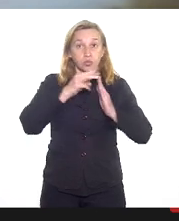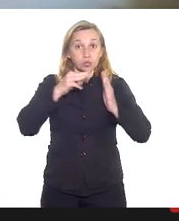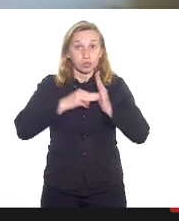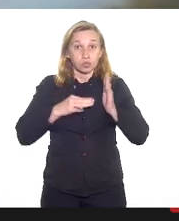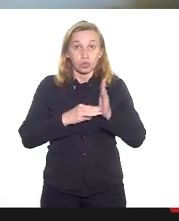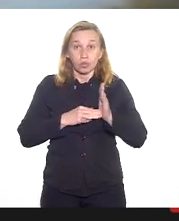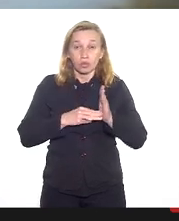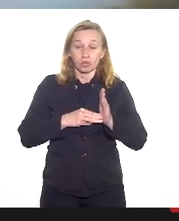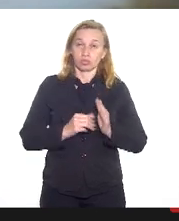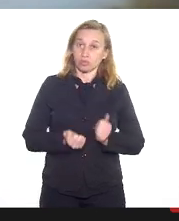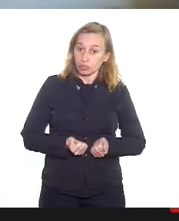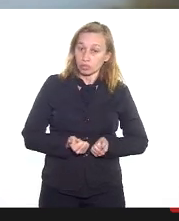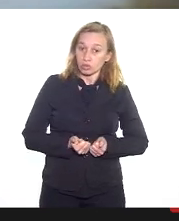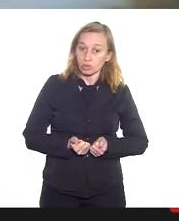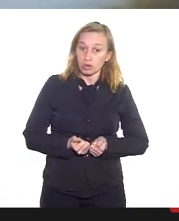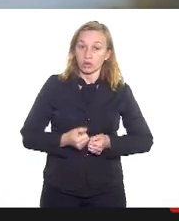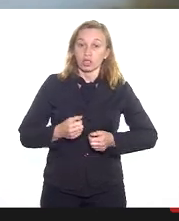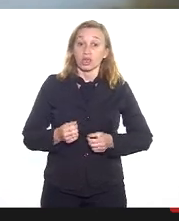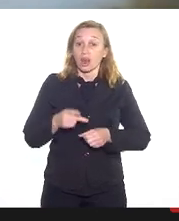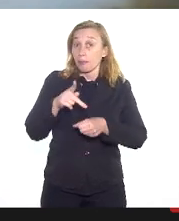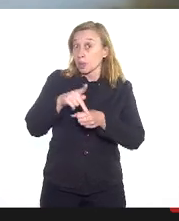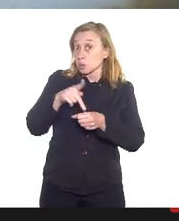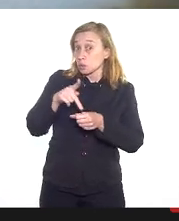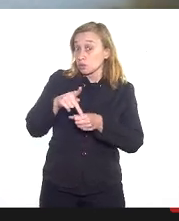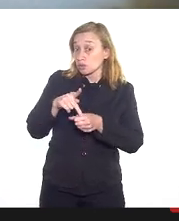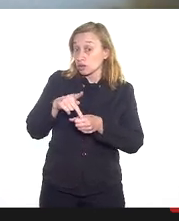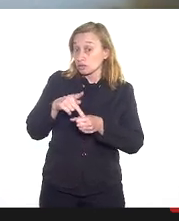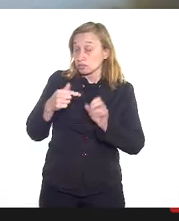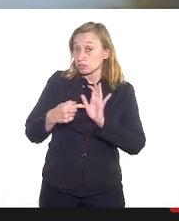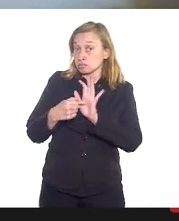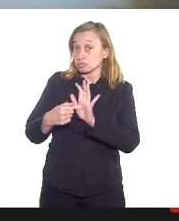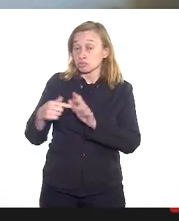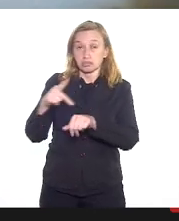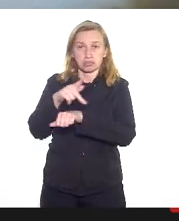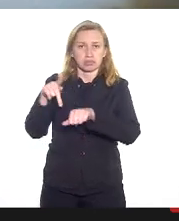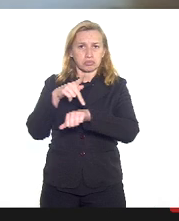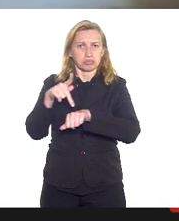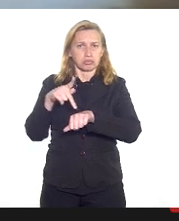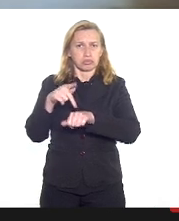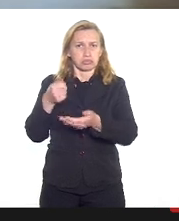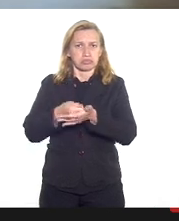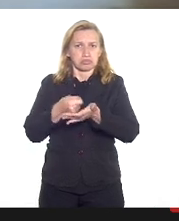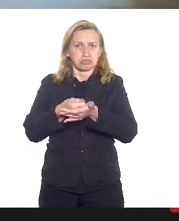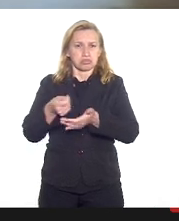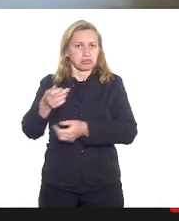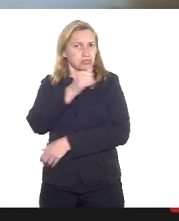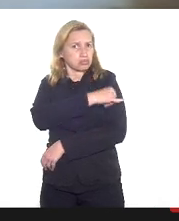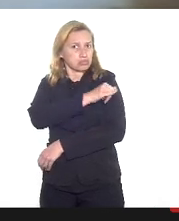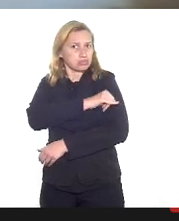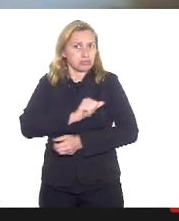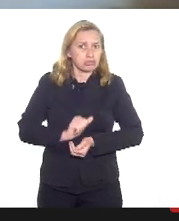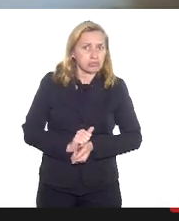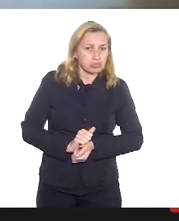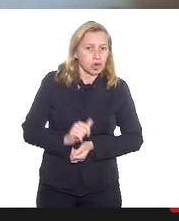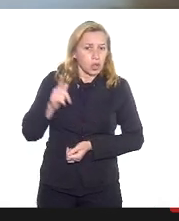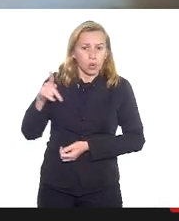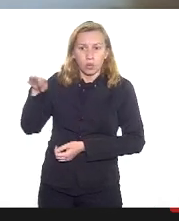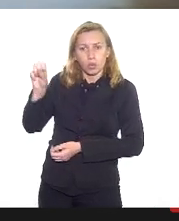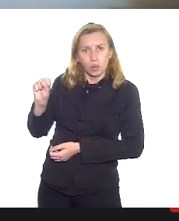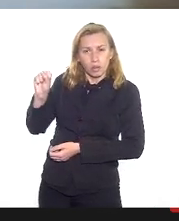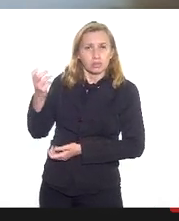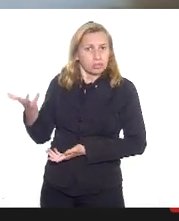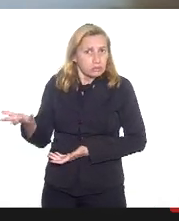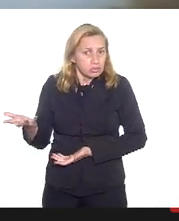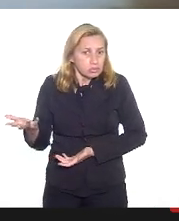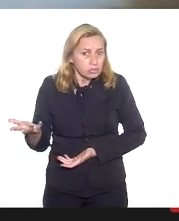de reajustamento que a Petrobras impôs ao país, ao Rio de Janeiro, considerando o gás como commodity